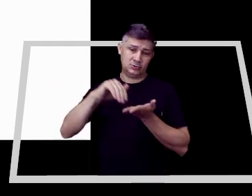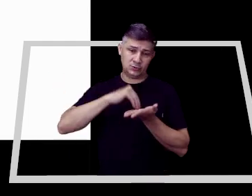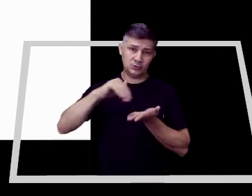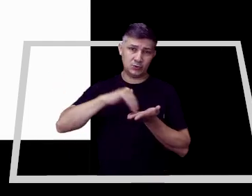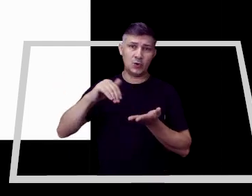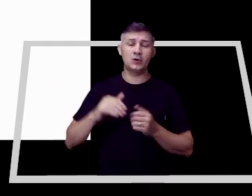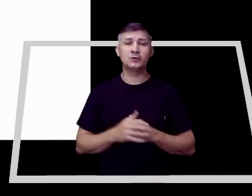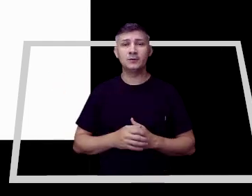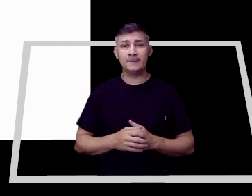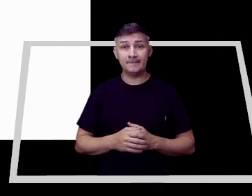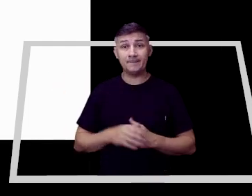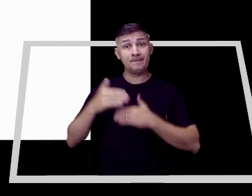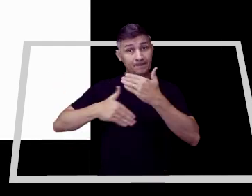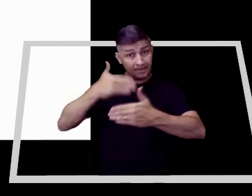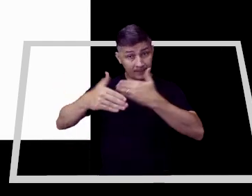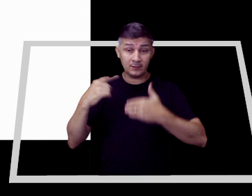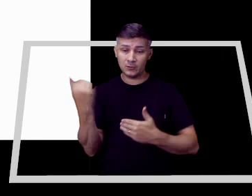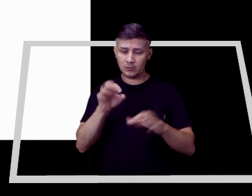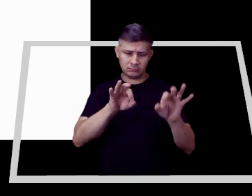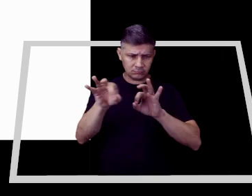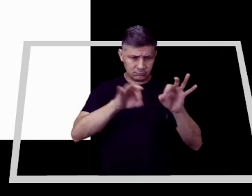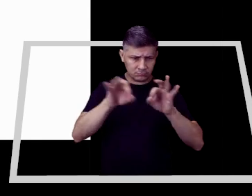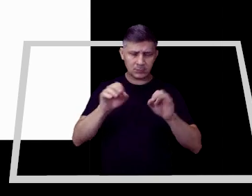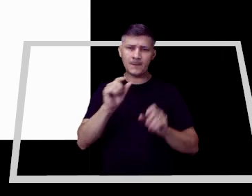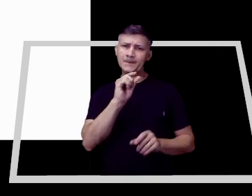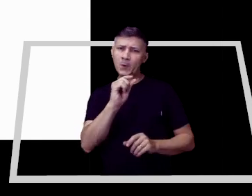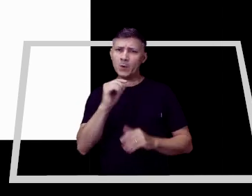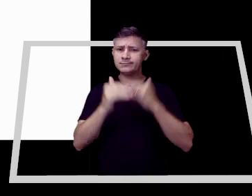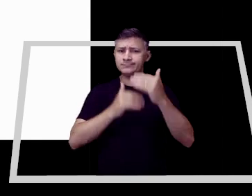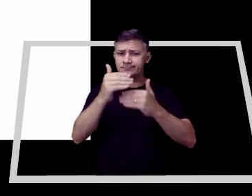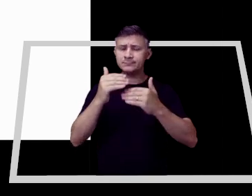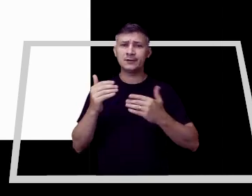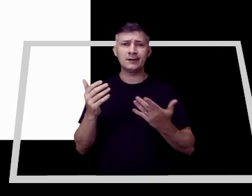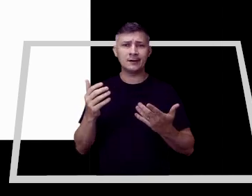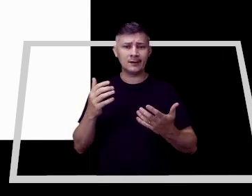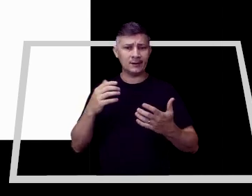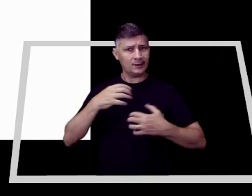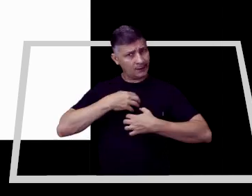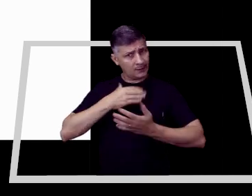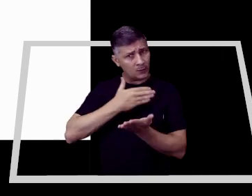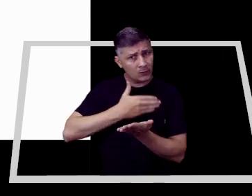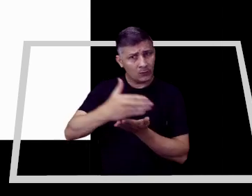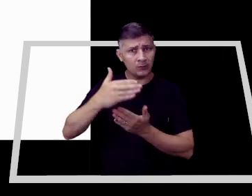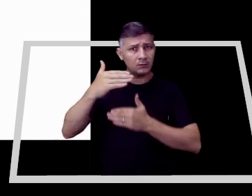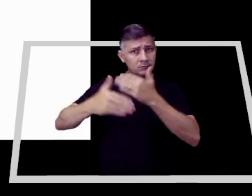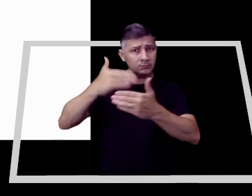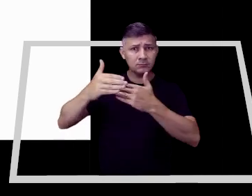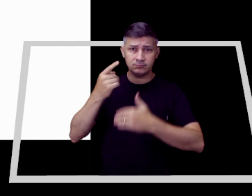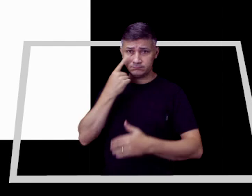para os escritórios. Então, a gente organizou um pouco isso a partir a partir